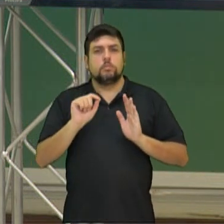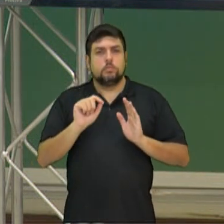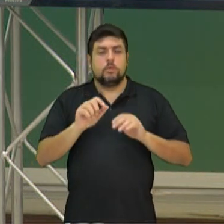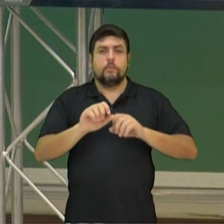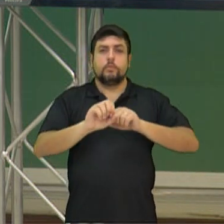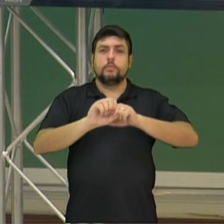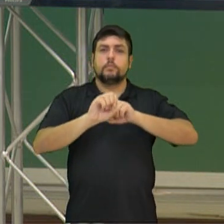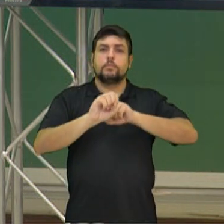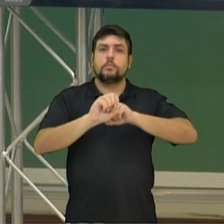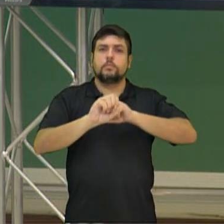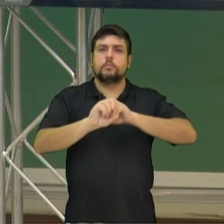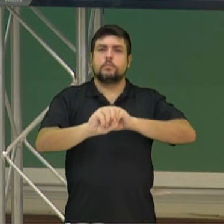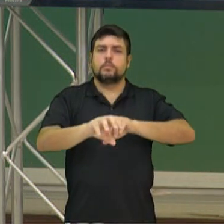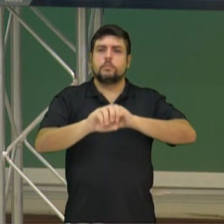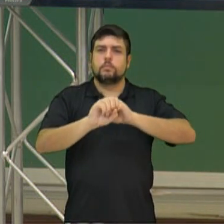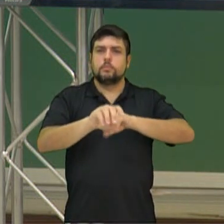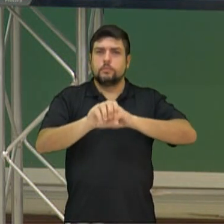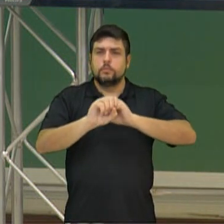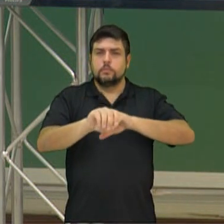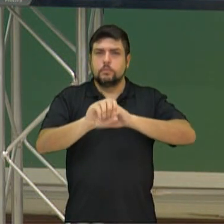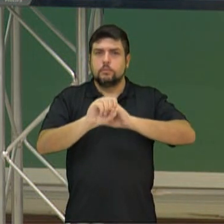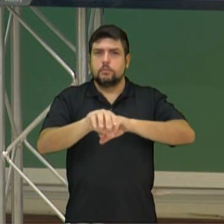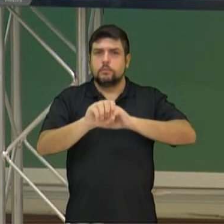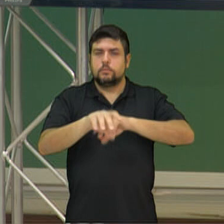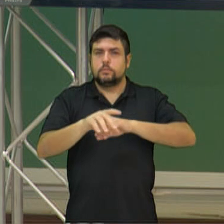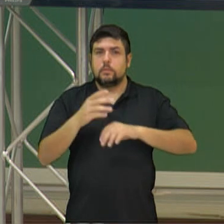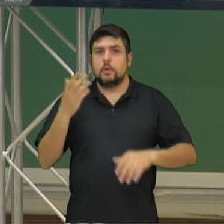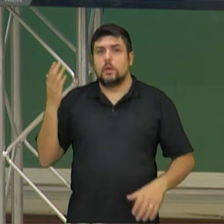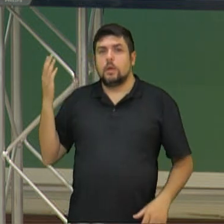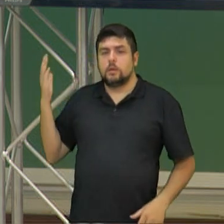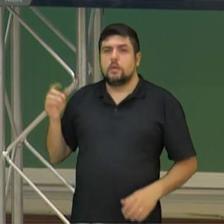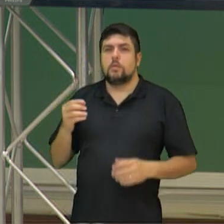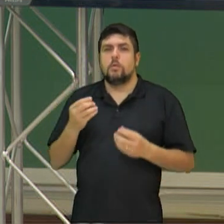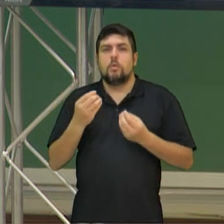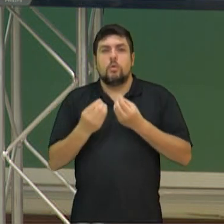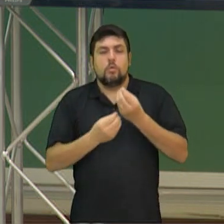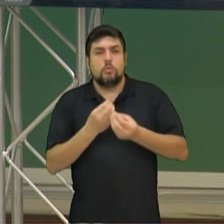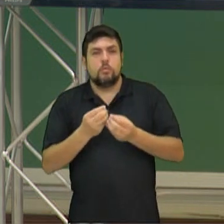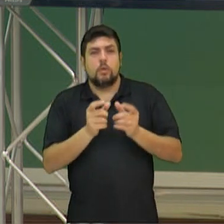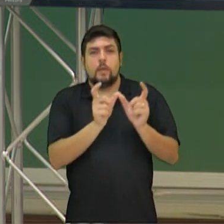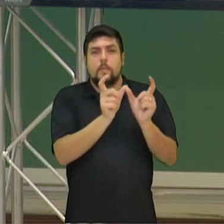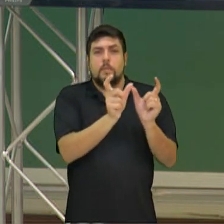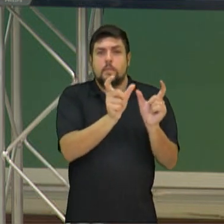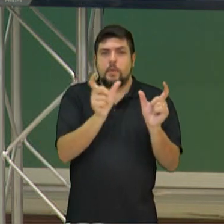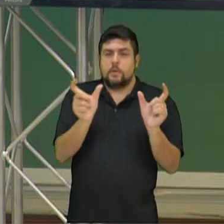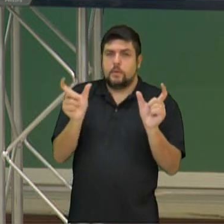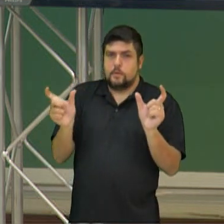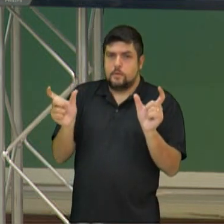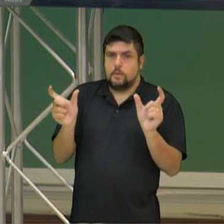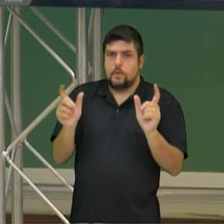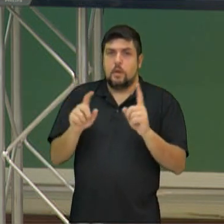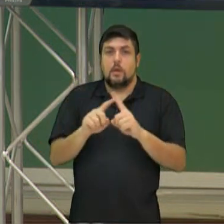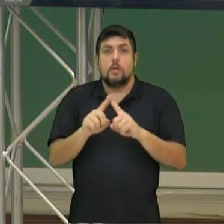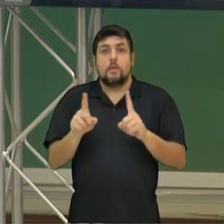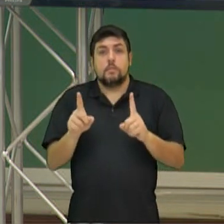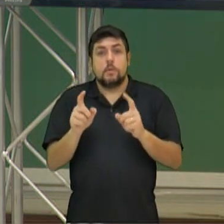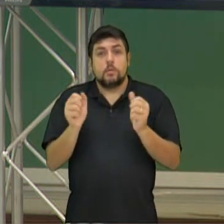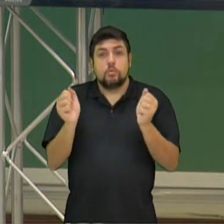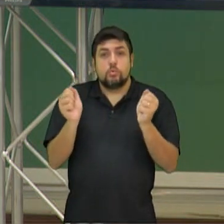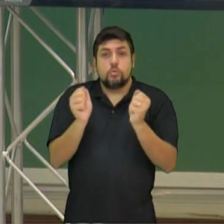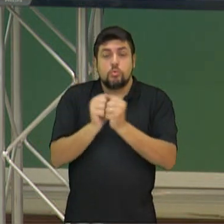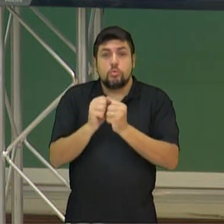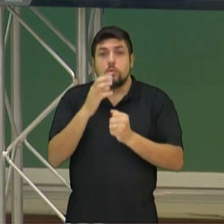somente com o texto, com as palavras, mas a gente também vai ter as imagens juntas, né?